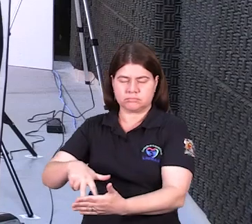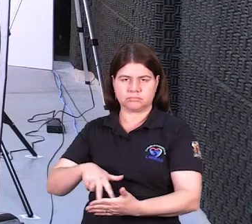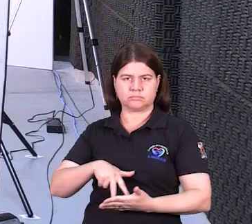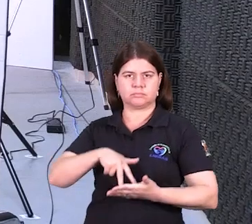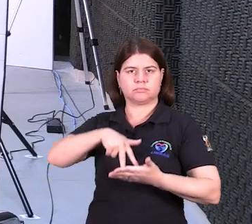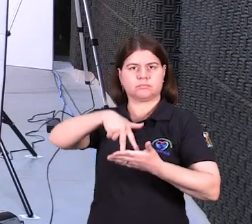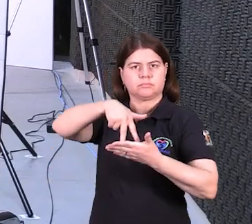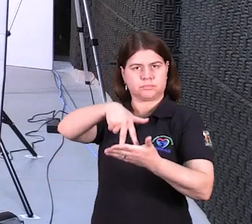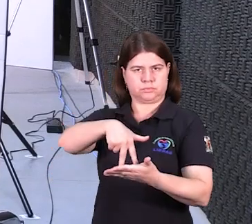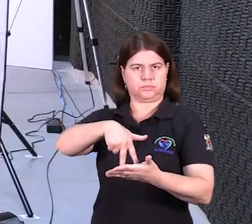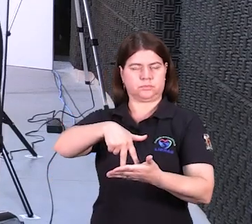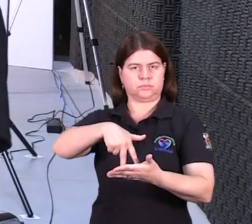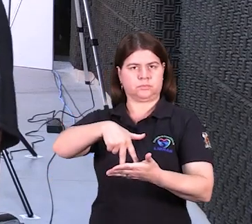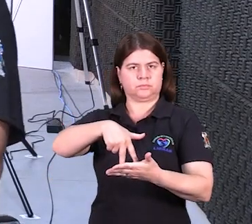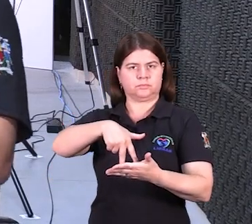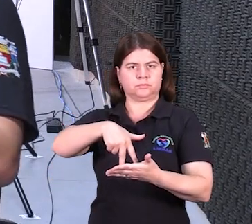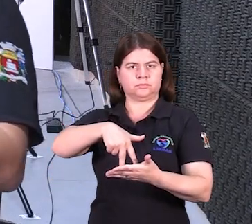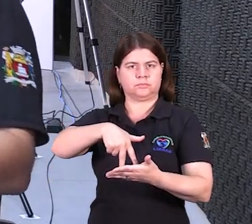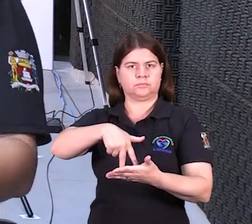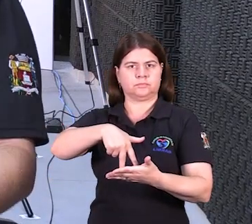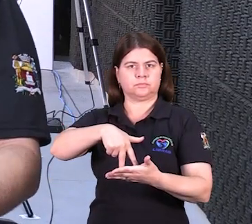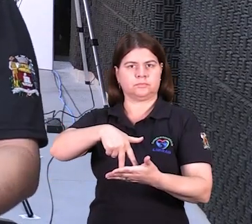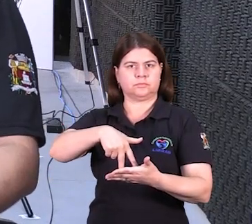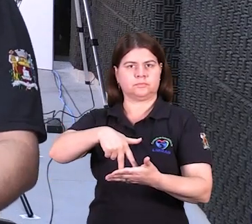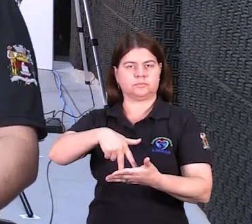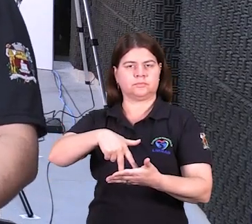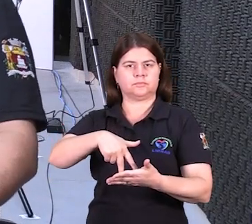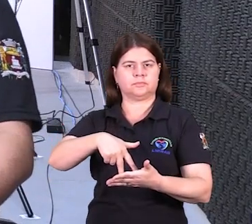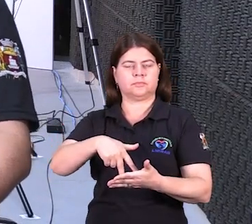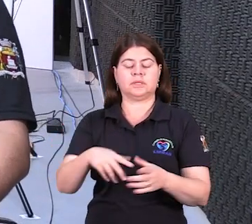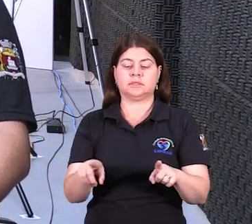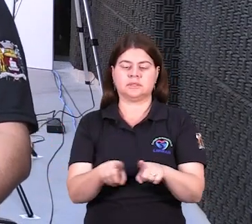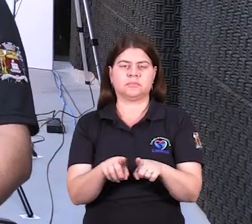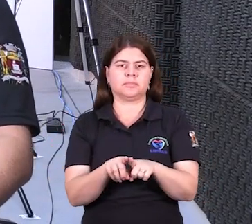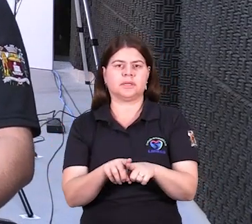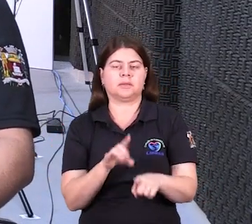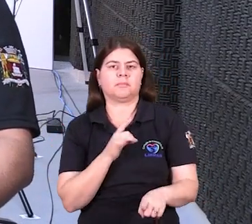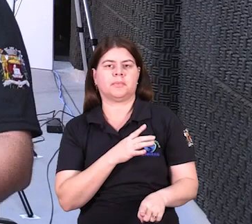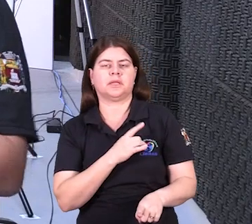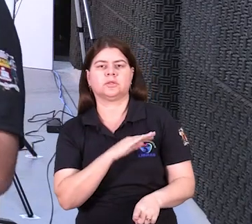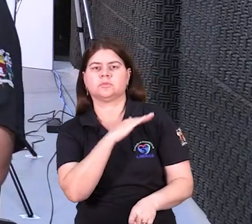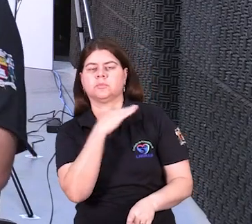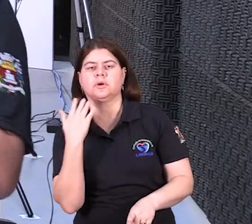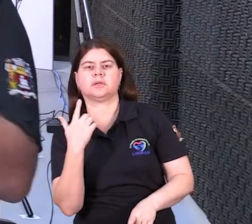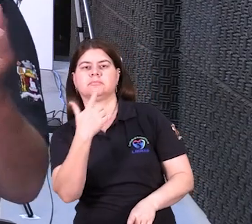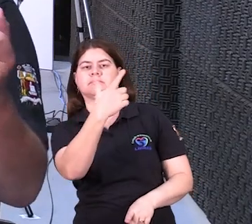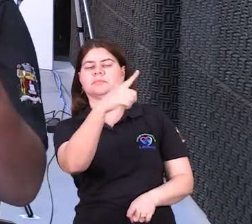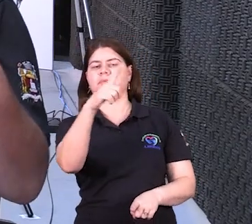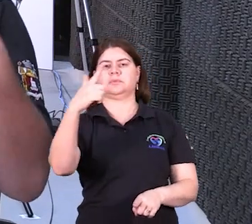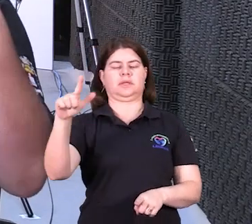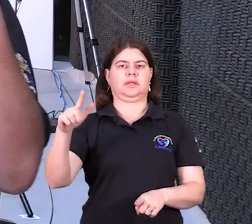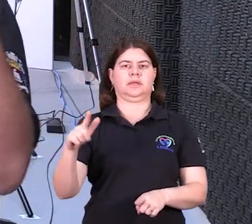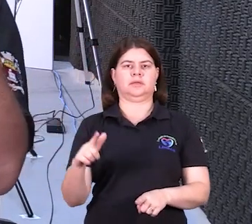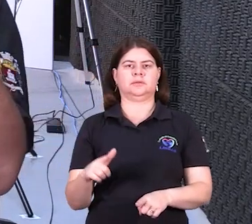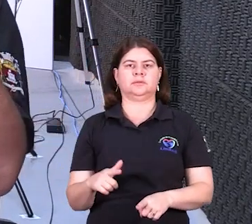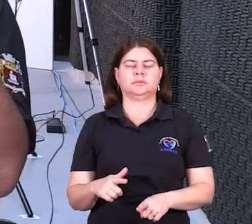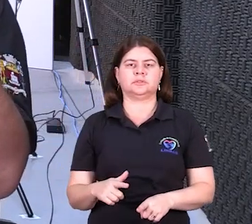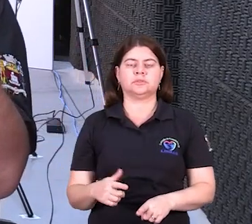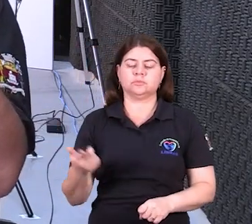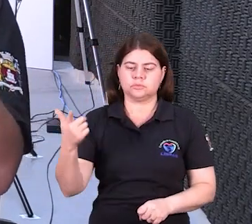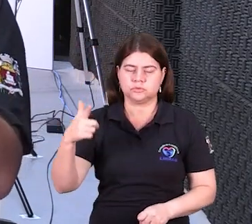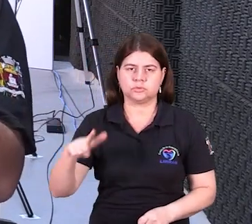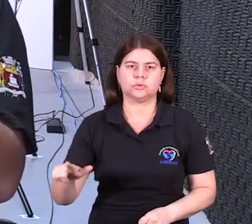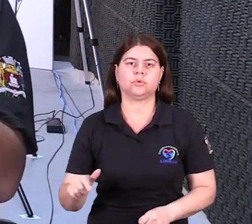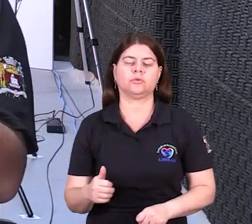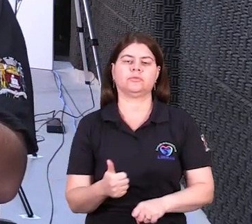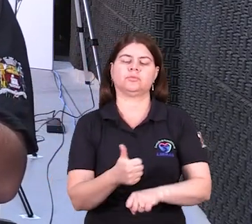se mantém firme. Nem teme quem te adora a própria morte. E aí nesse trecho, de novo,